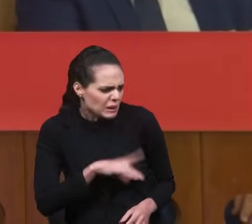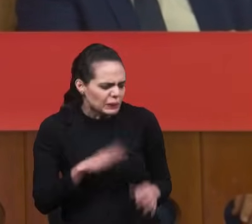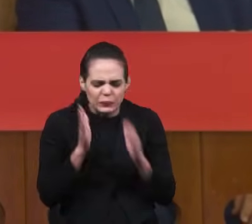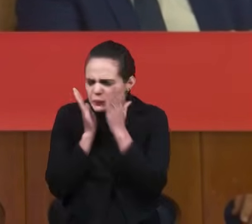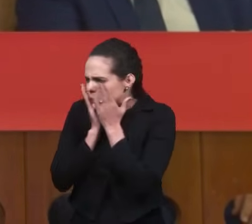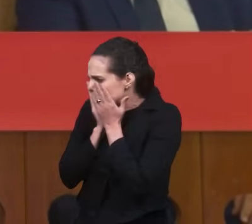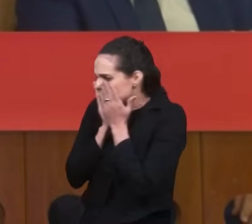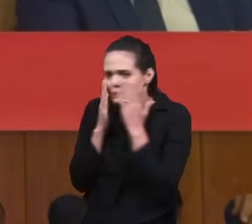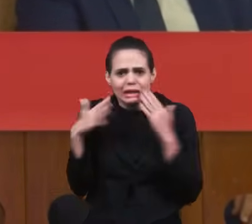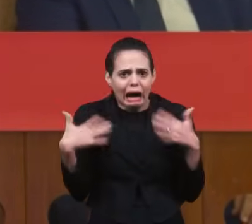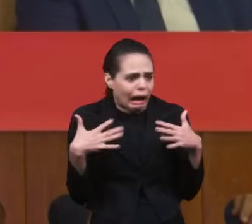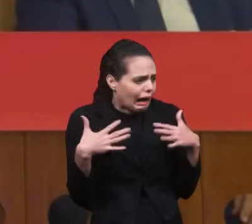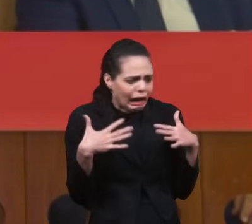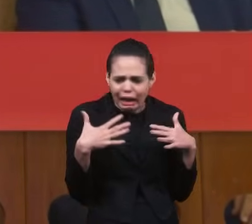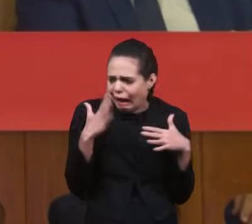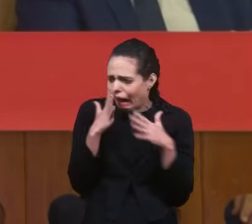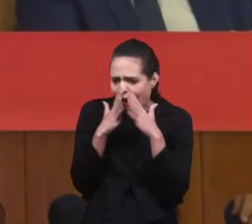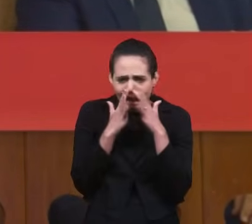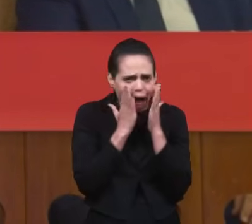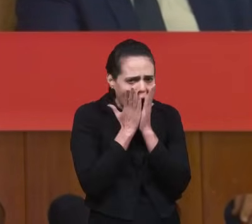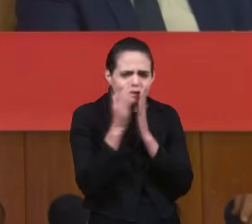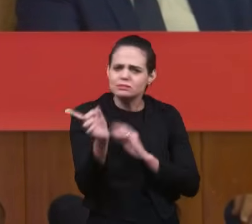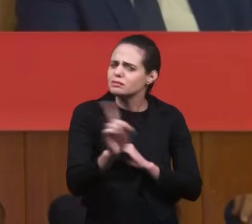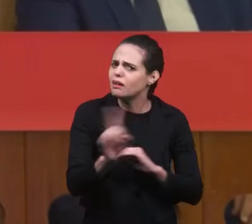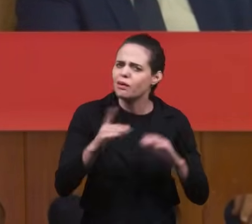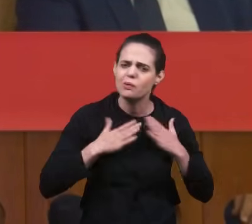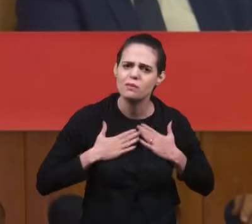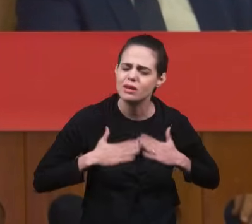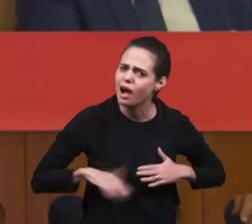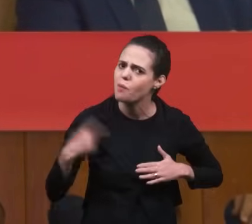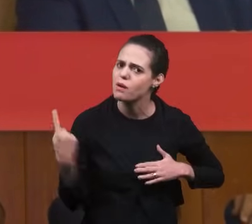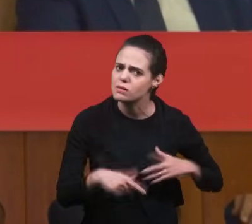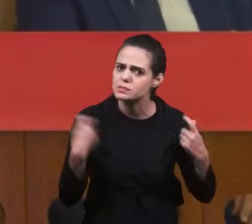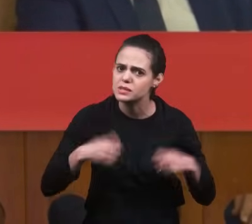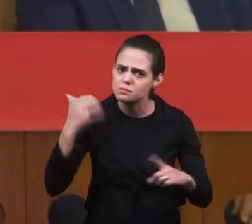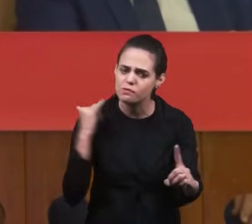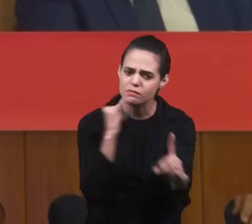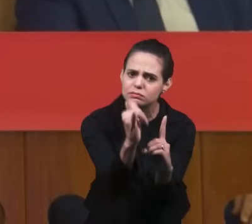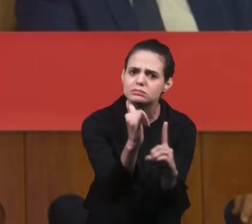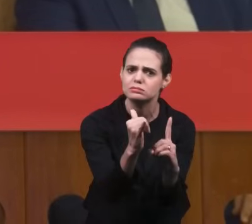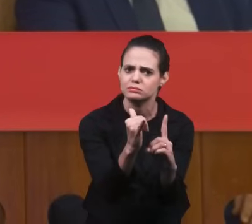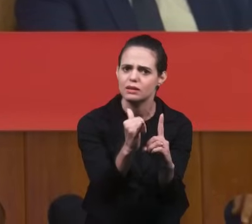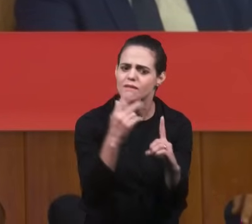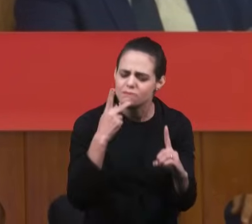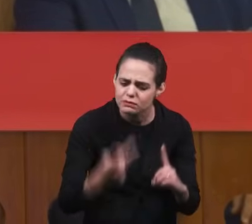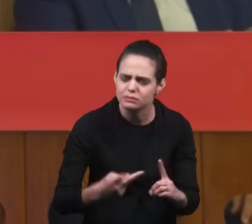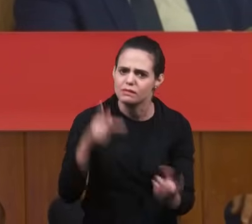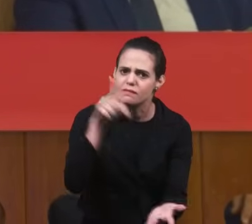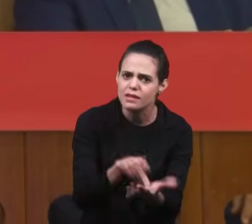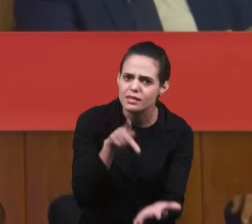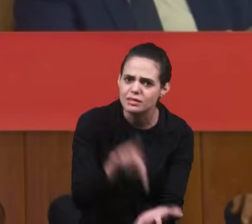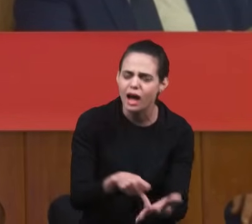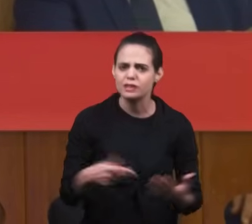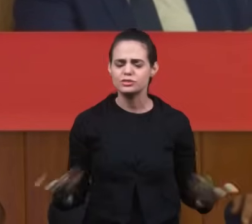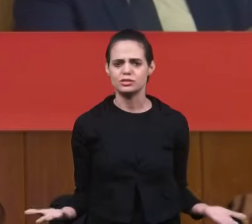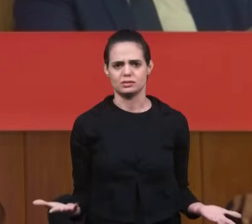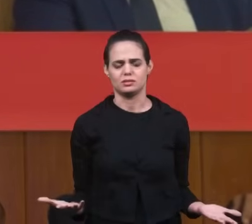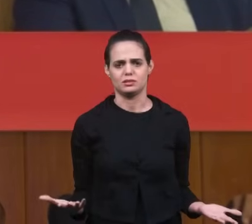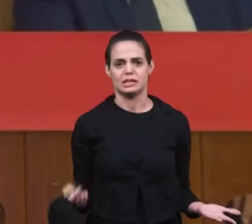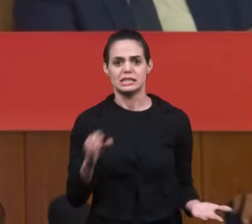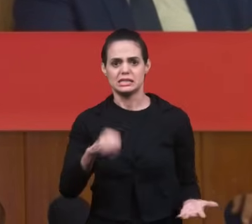fatos, as ocorrências são proféticas. A igreja tem que ser profética, e quando ela deixa de profetizar, ela